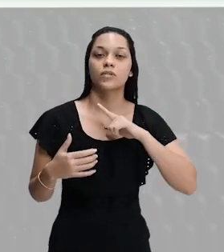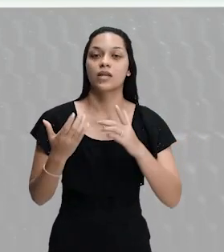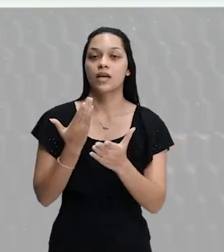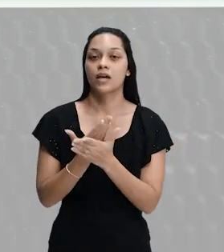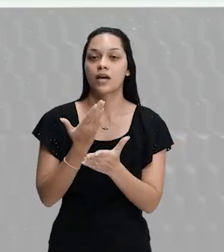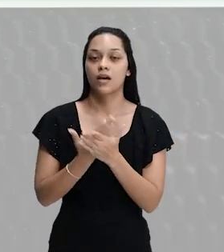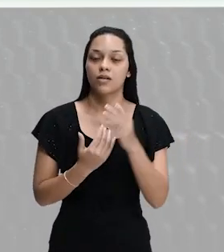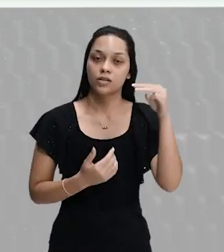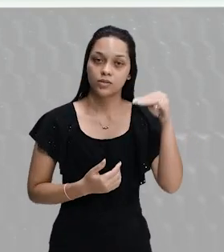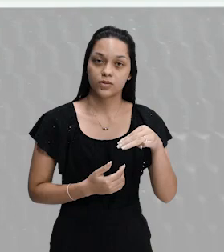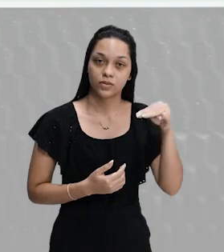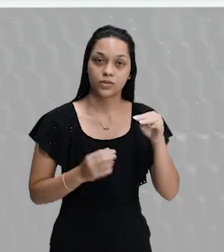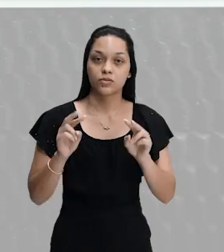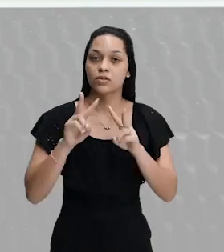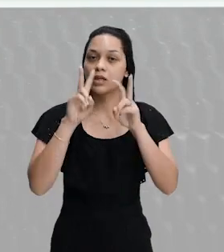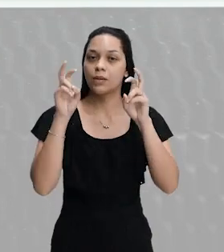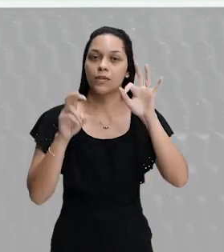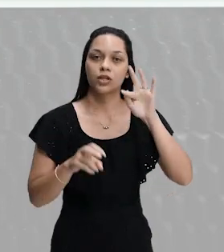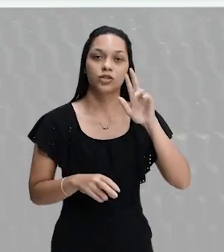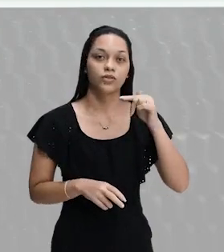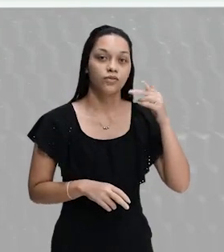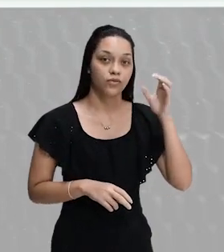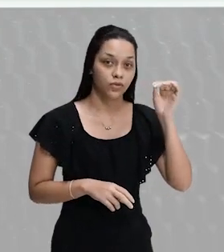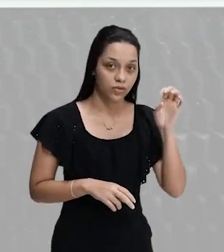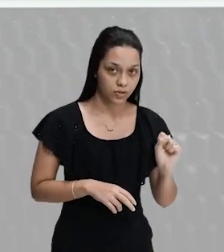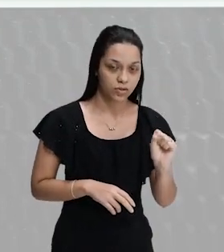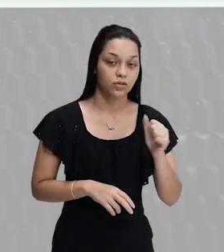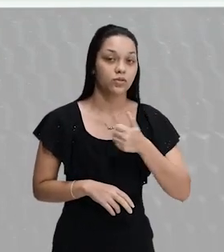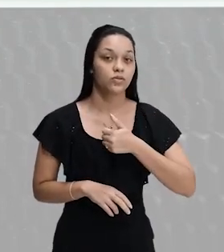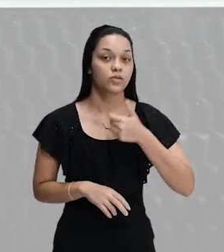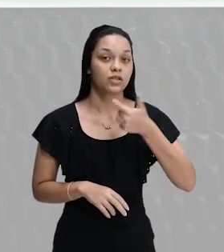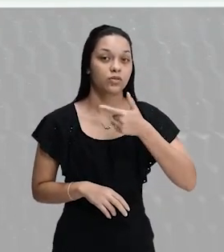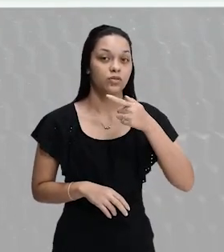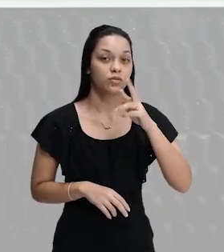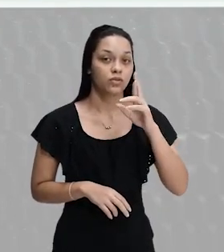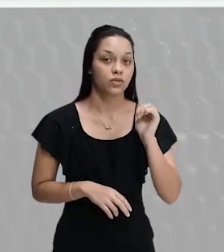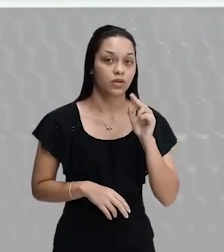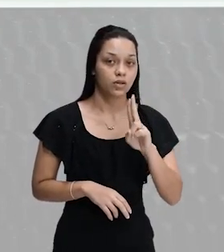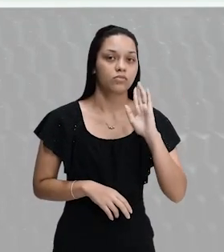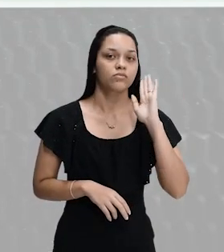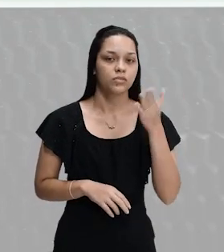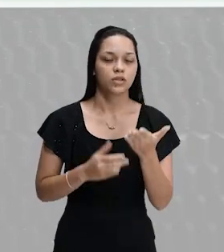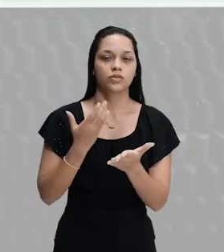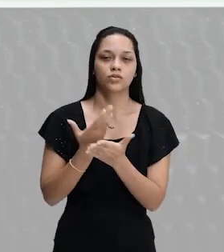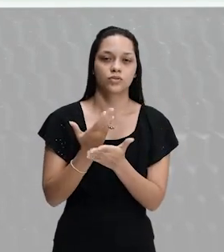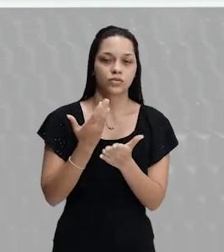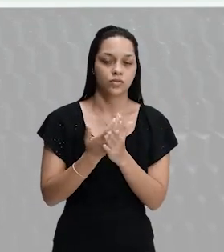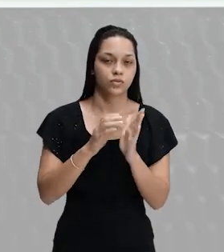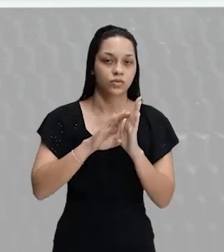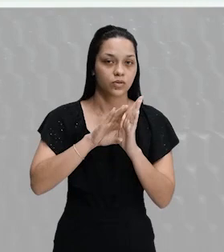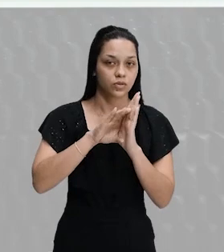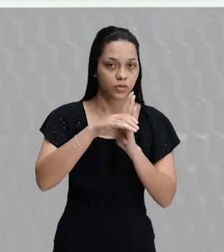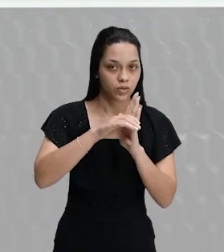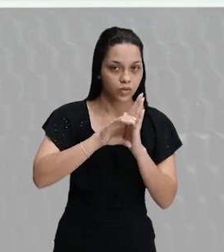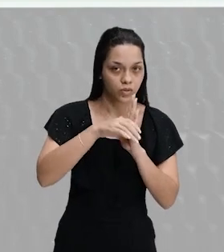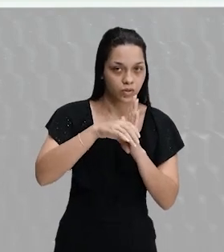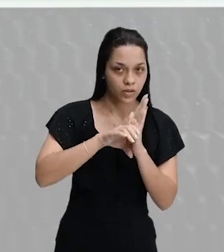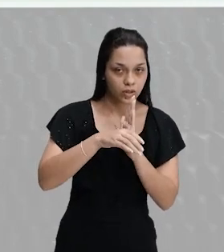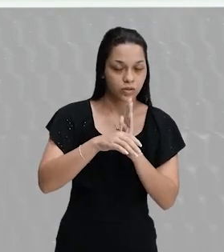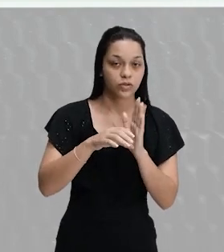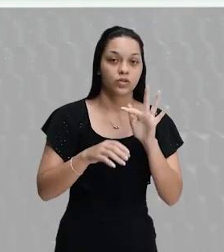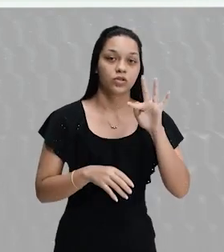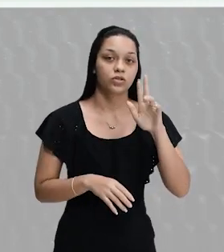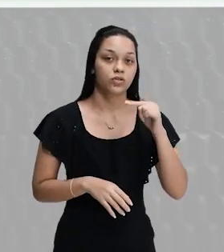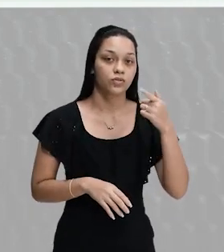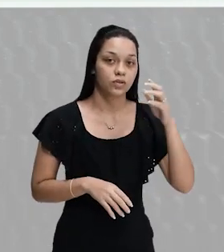aula de matemática sobre função do segundo grau, né? Lembrando que na aula passada a gente já falou, né, dos conceitos de